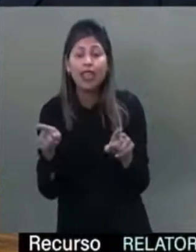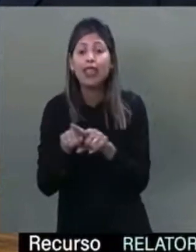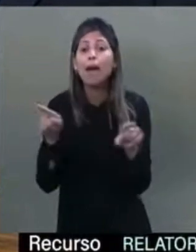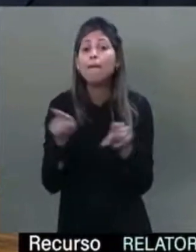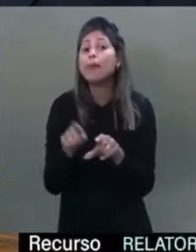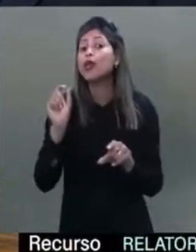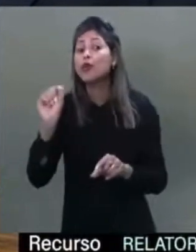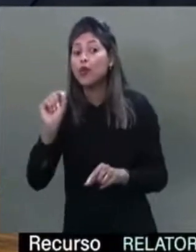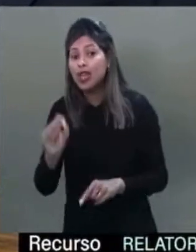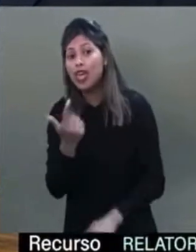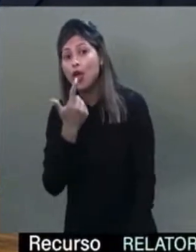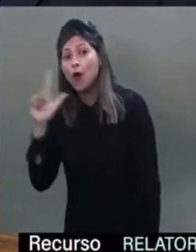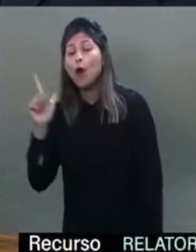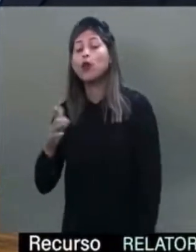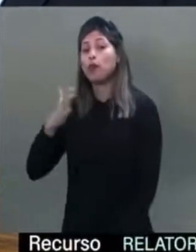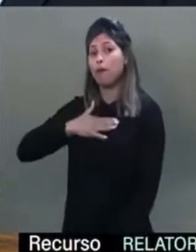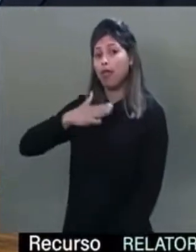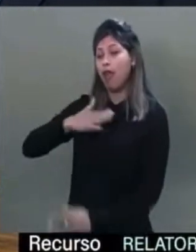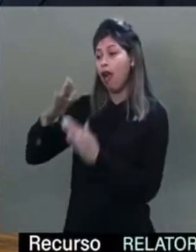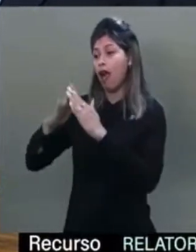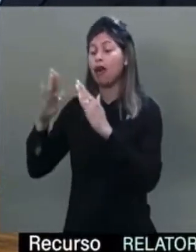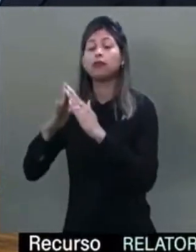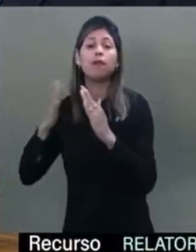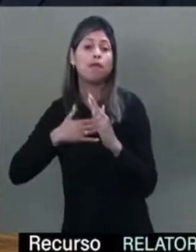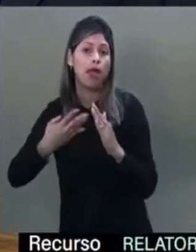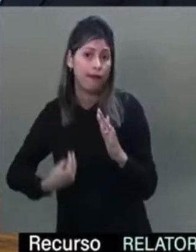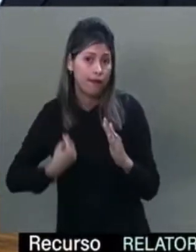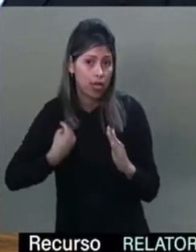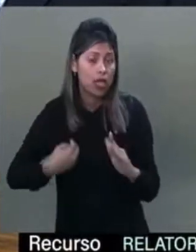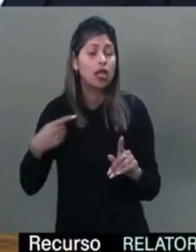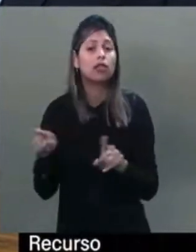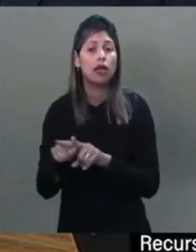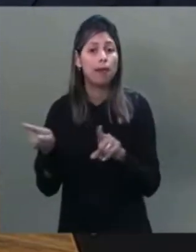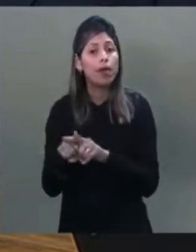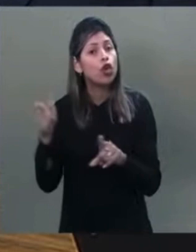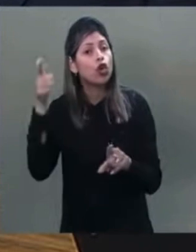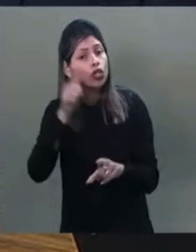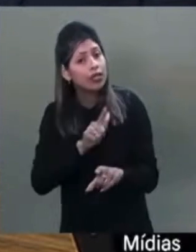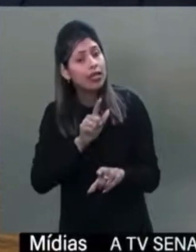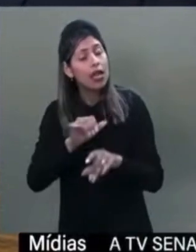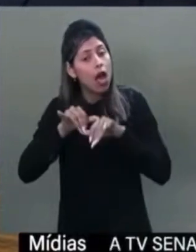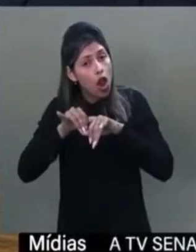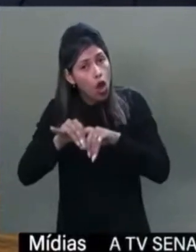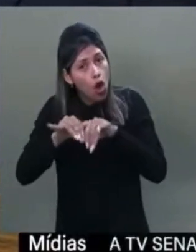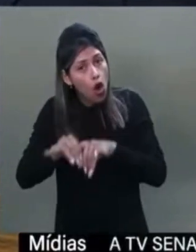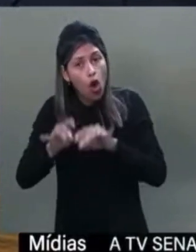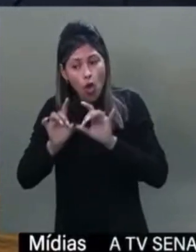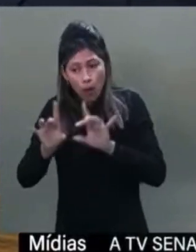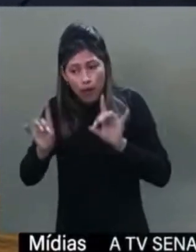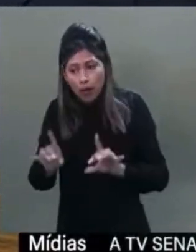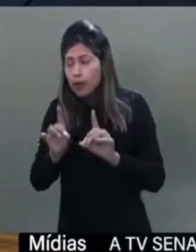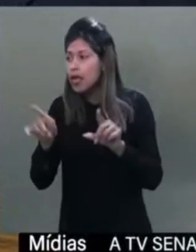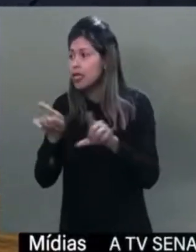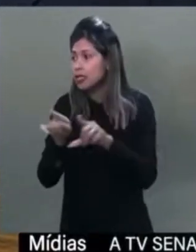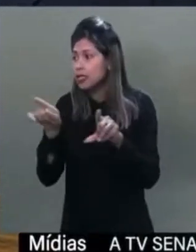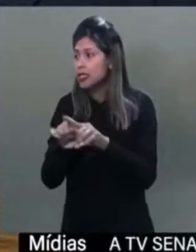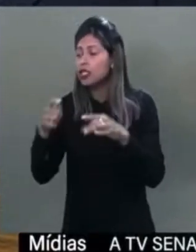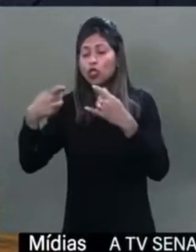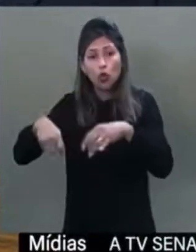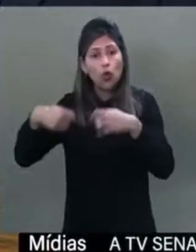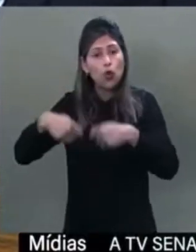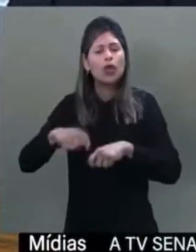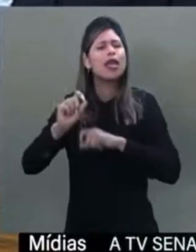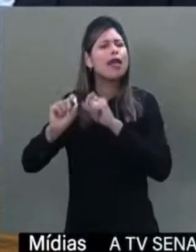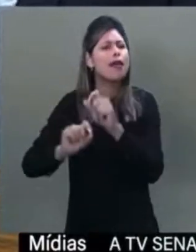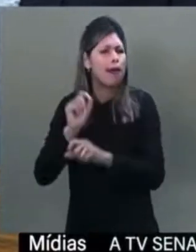para a retomada do crescimento econômico. O mercado precisa entender que este país precisa de uma